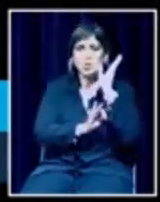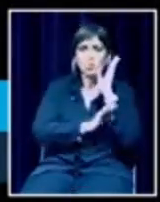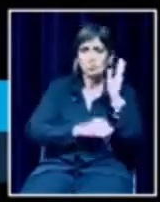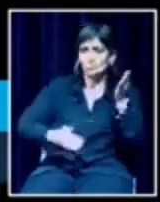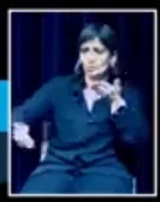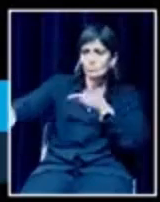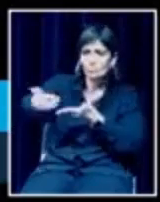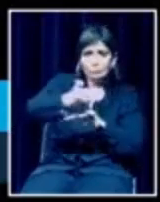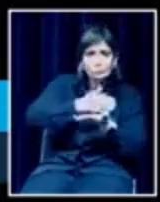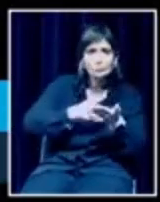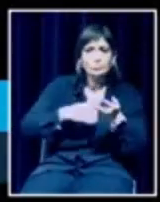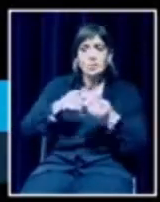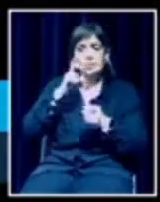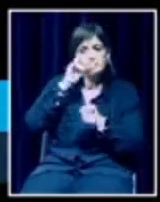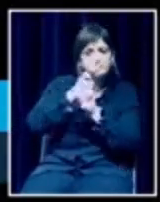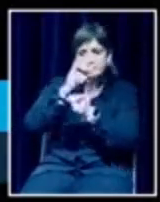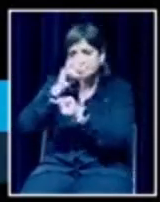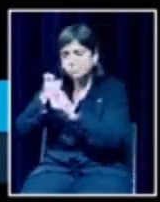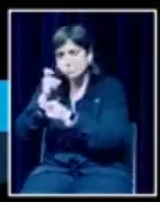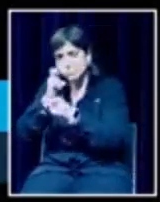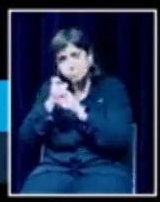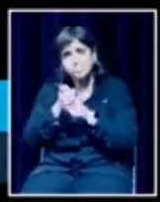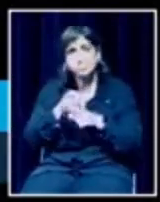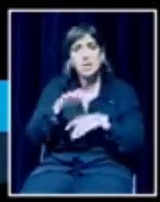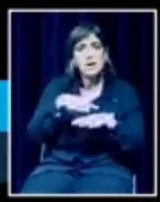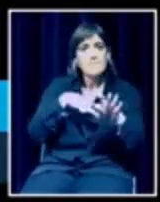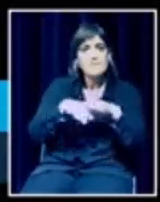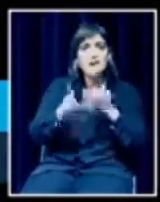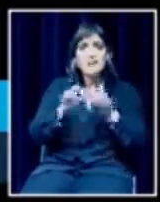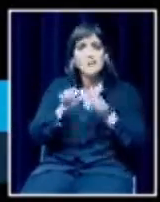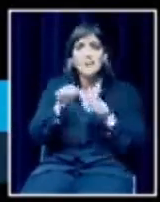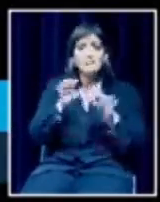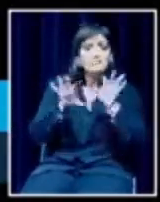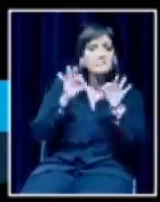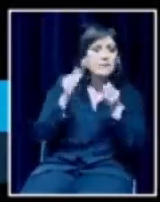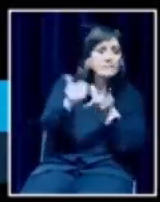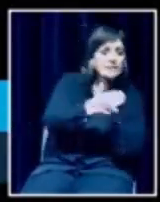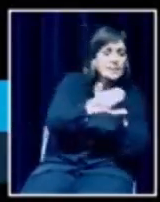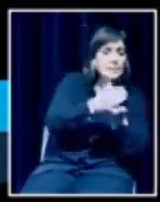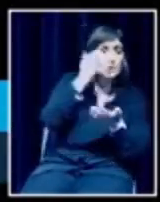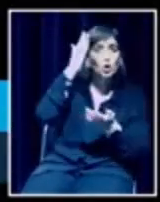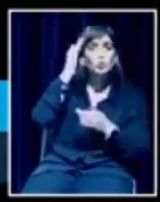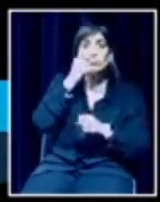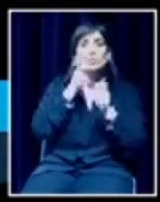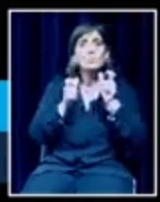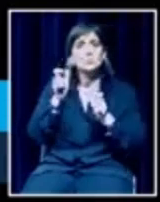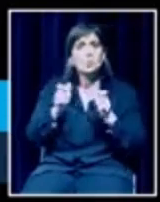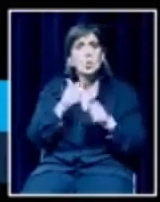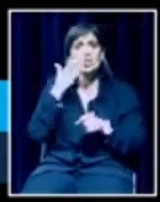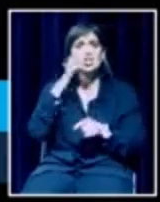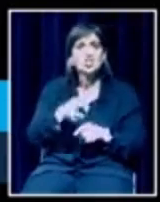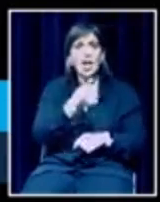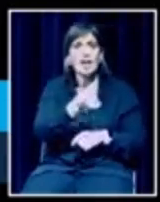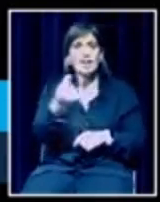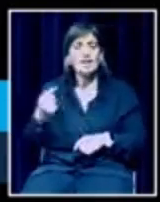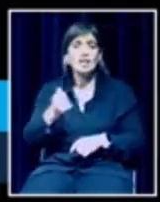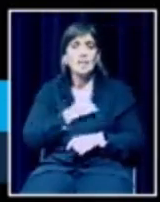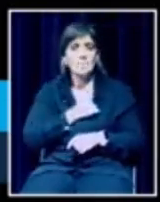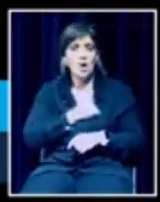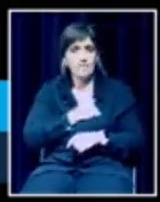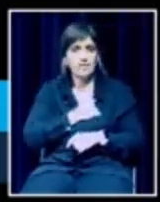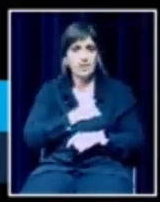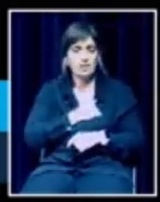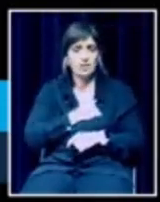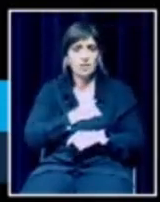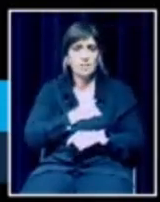Freguesia fiscalize faça o levantamento do número de pessoas em cada imóvel